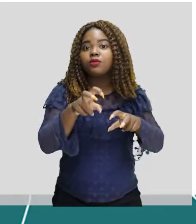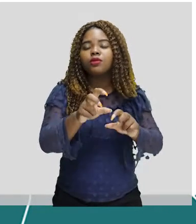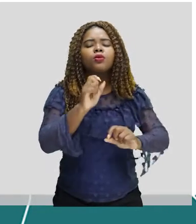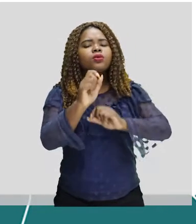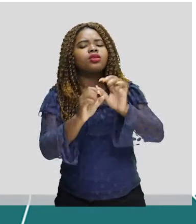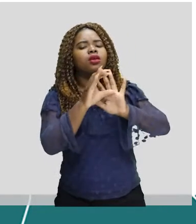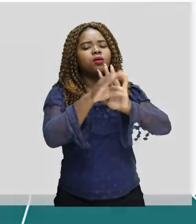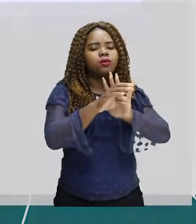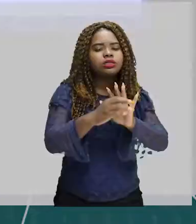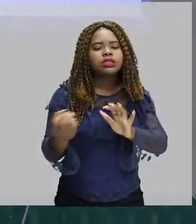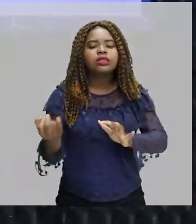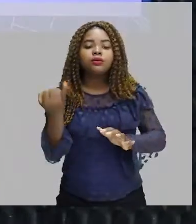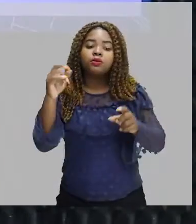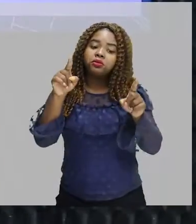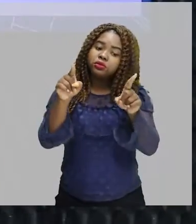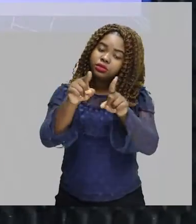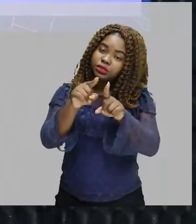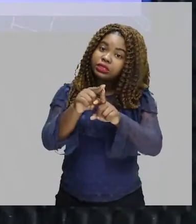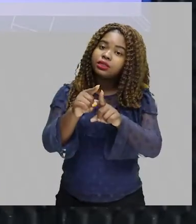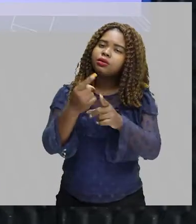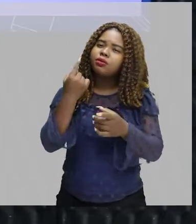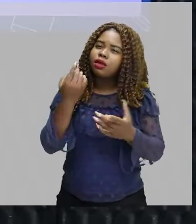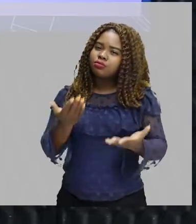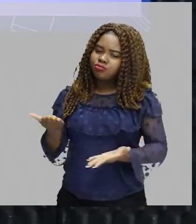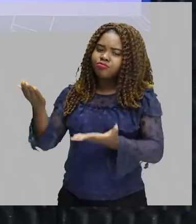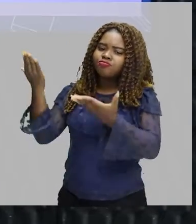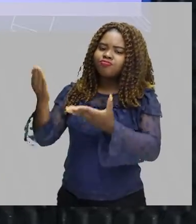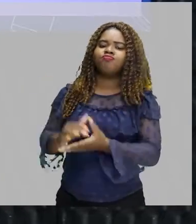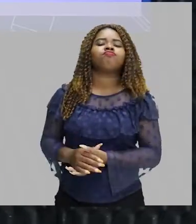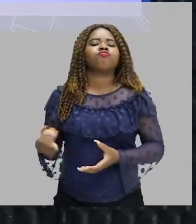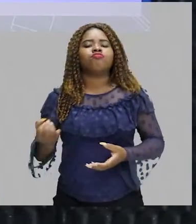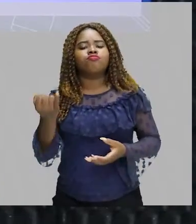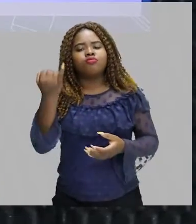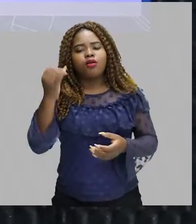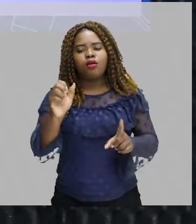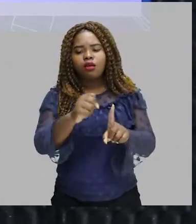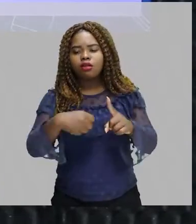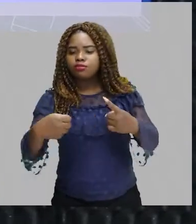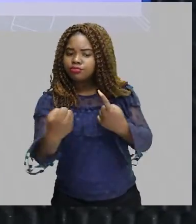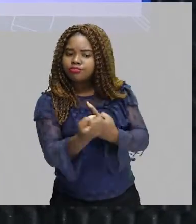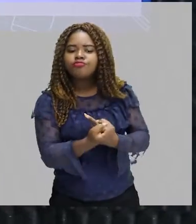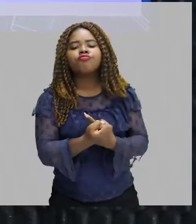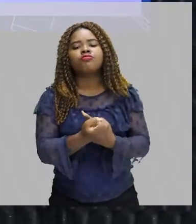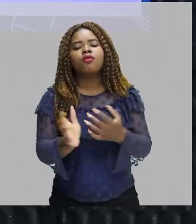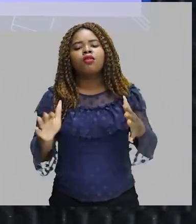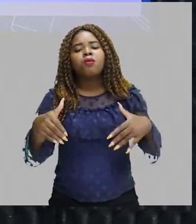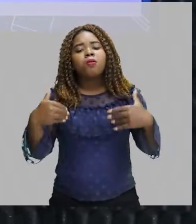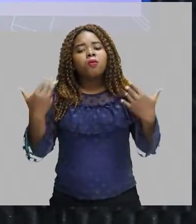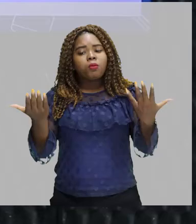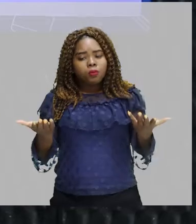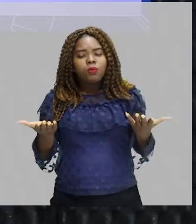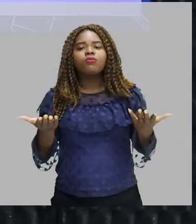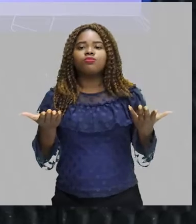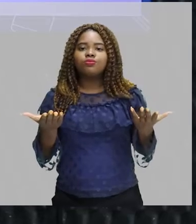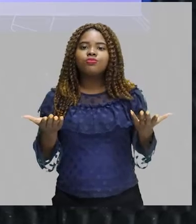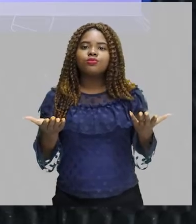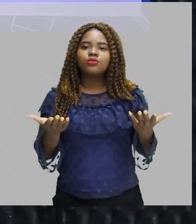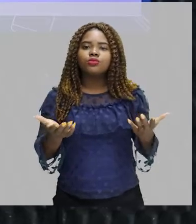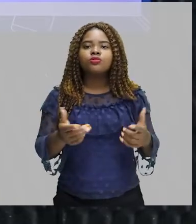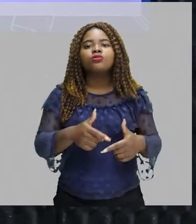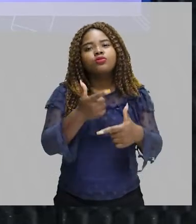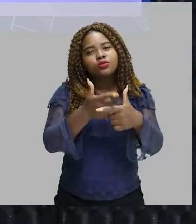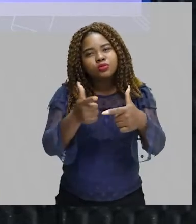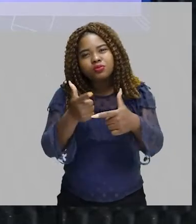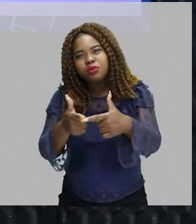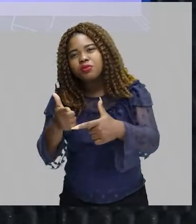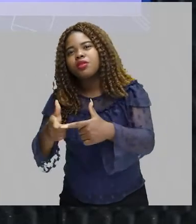a importância desse espaço para a sociedade como um todo, os fatores que vão levar à redução